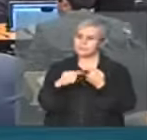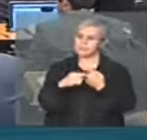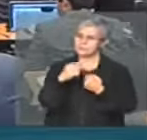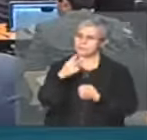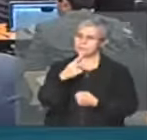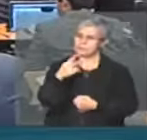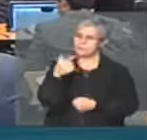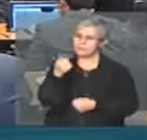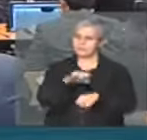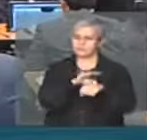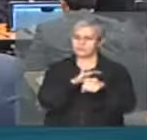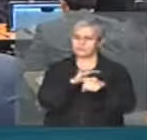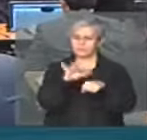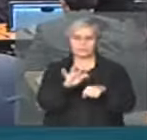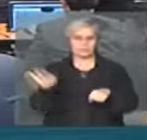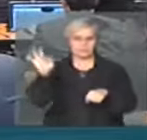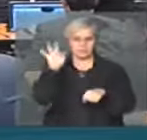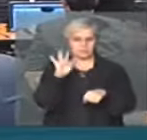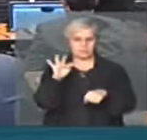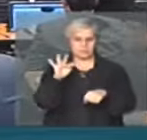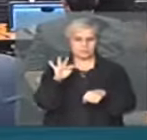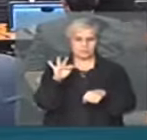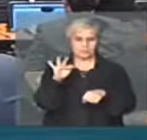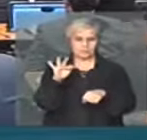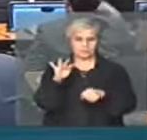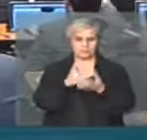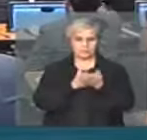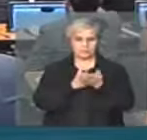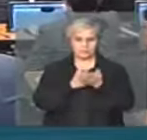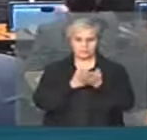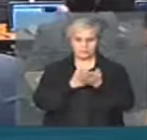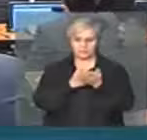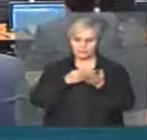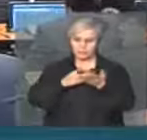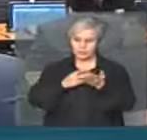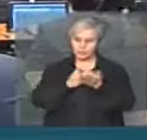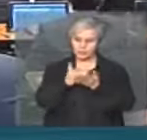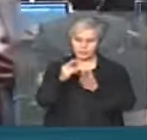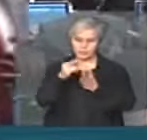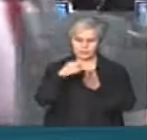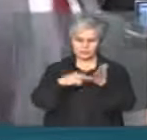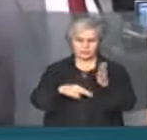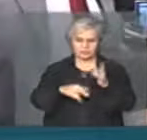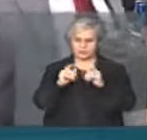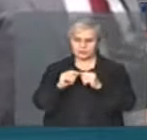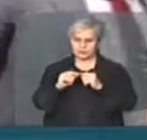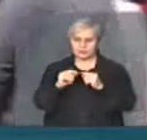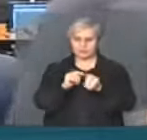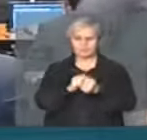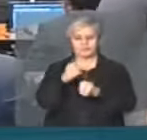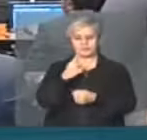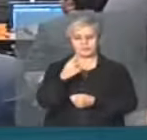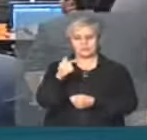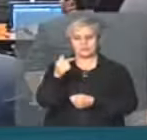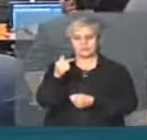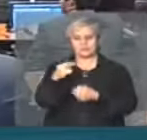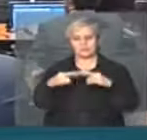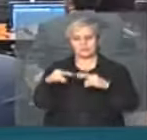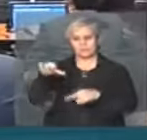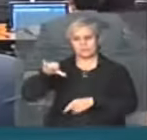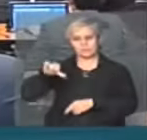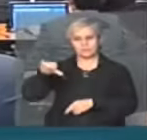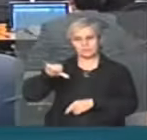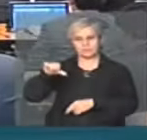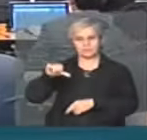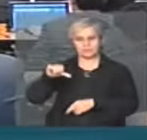Artigo 227 da Constituição Federal passa a vigorar com a seguinte redação. Artigo 227, parágrafo